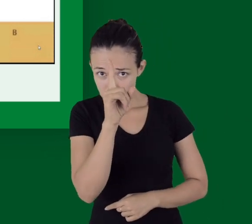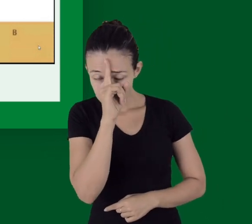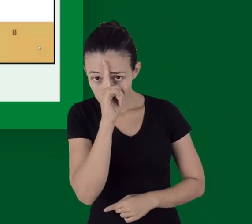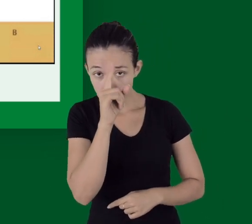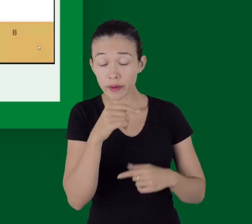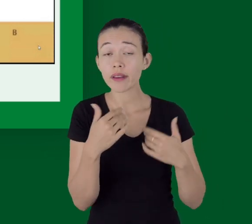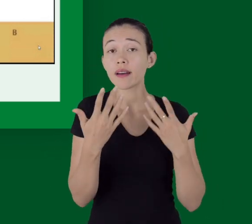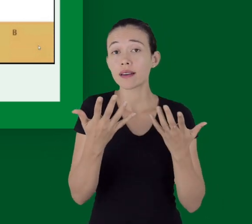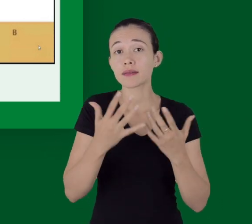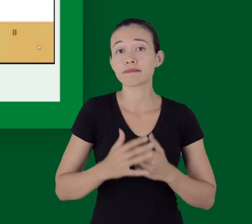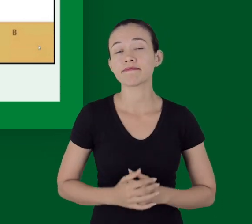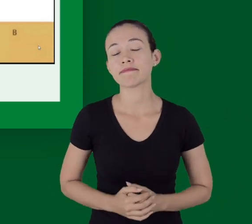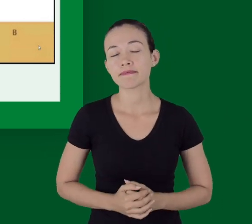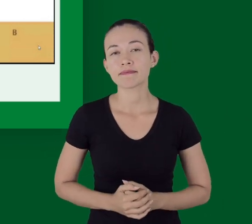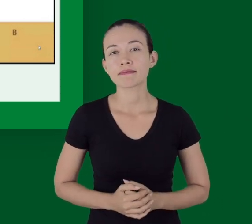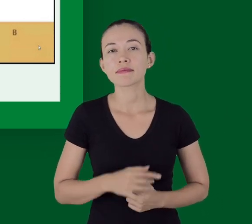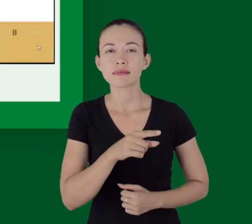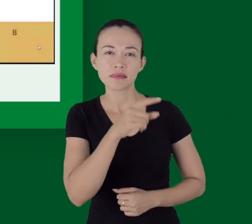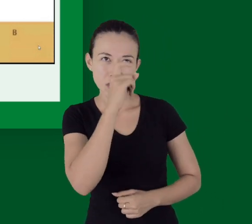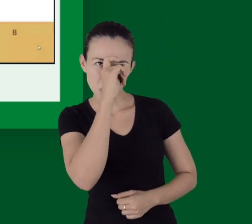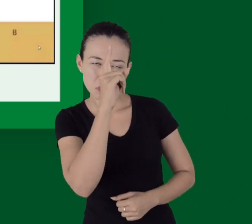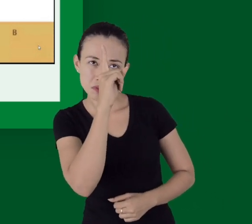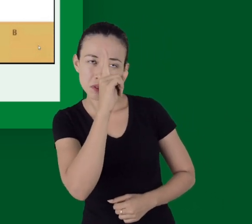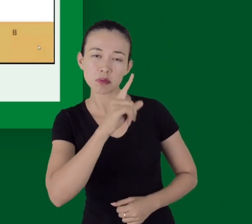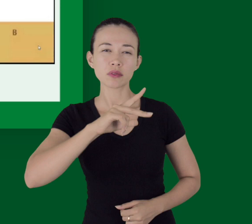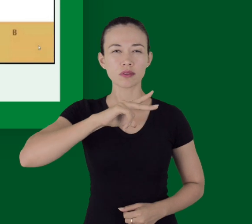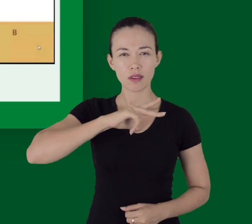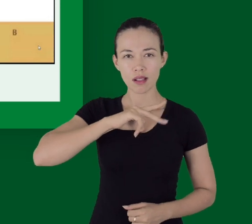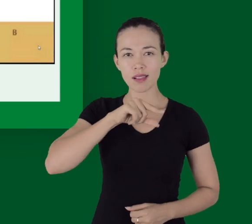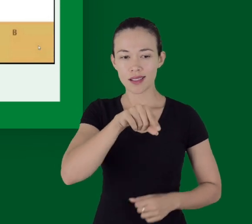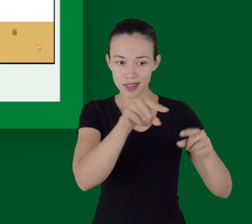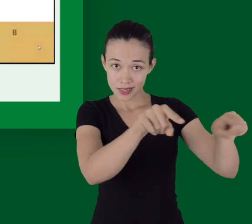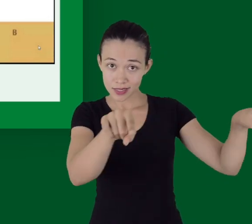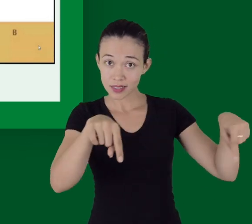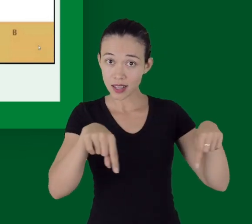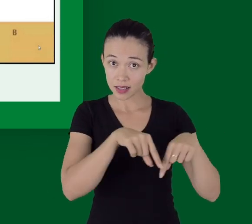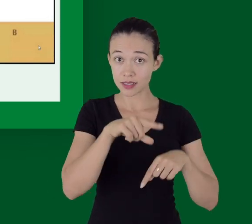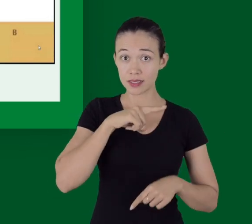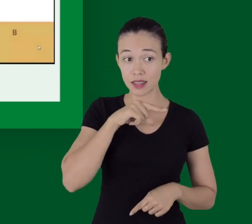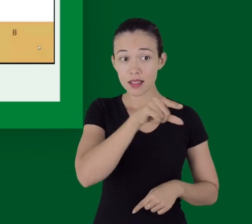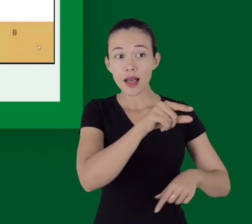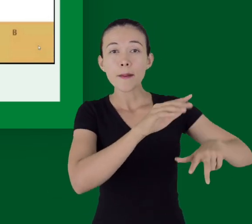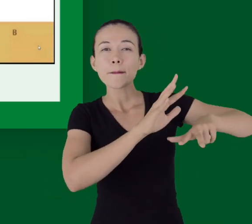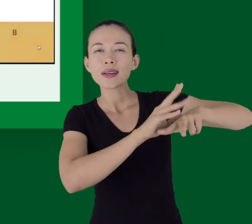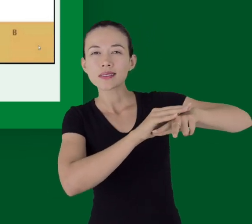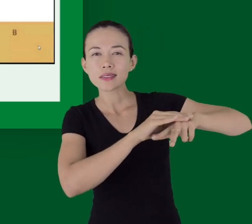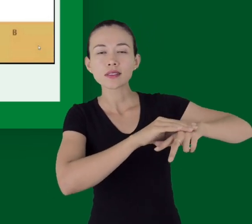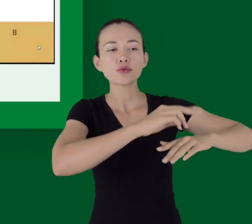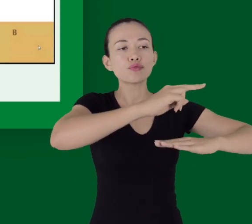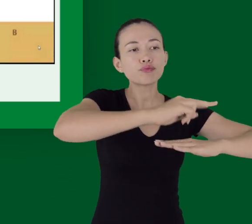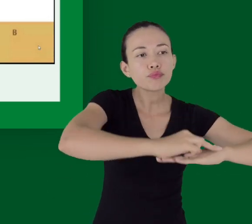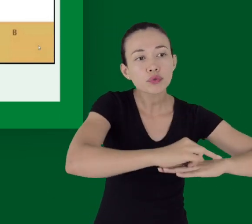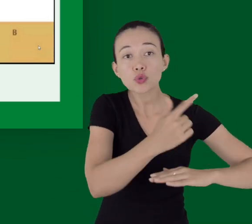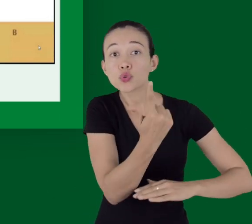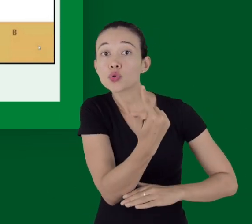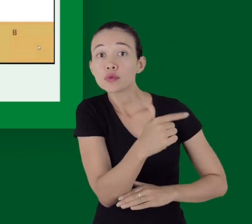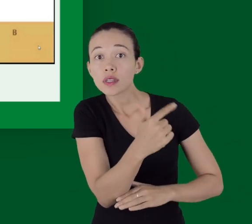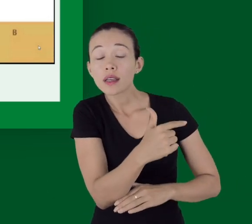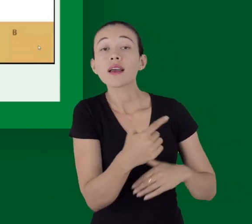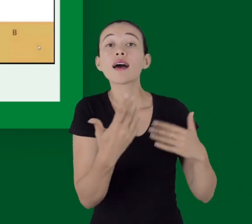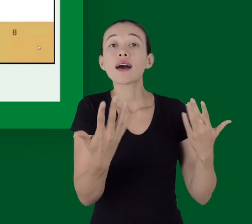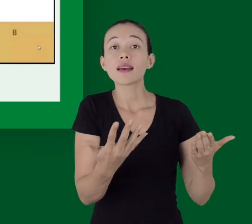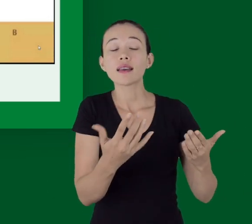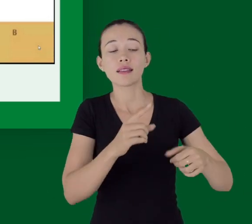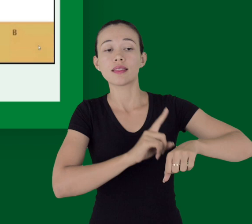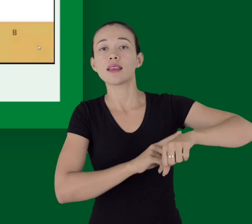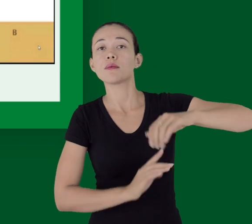lá no hospital de base, né, num hospital particular que tem hemodinâmica, e a hemodinâmica está sem paciente deitado na mesa, a gente tem